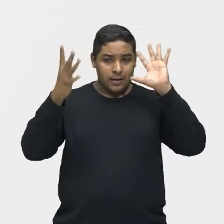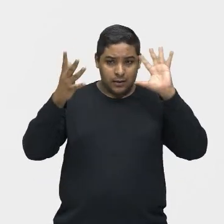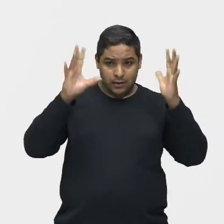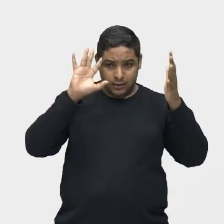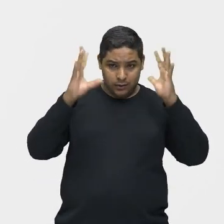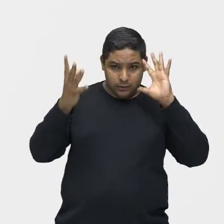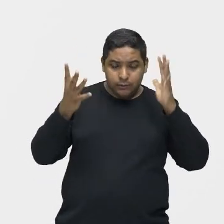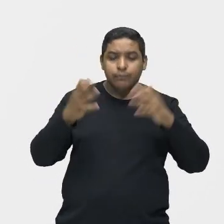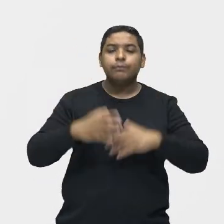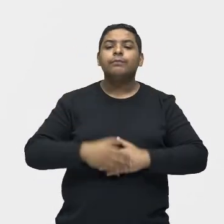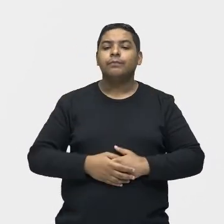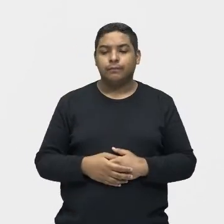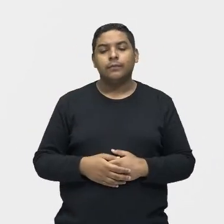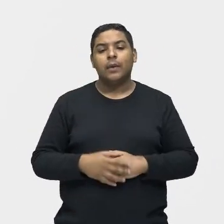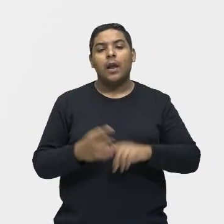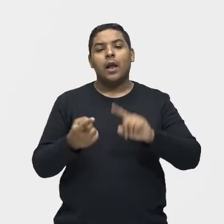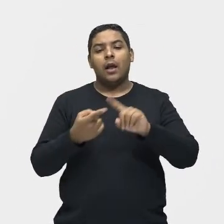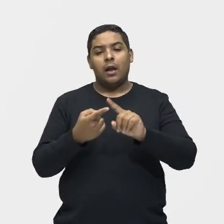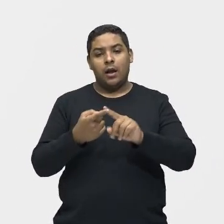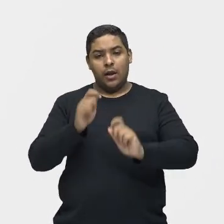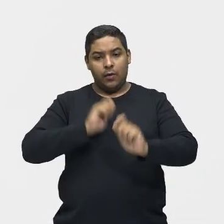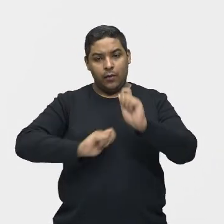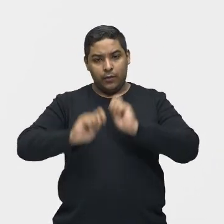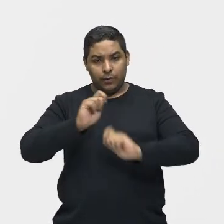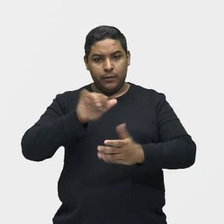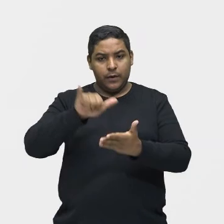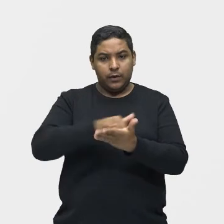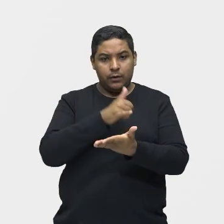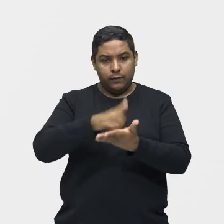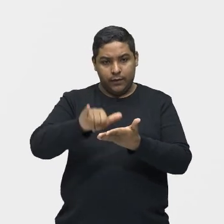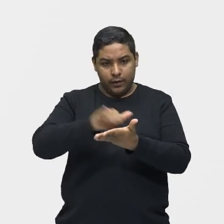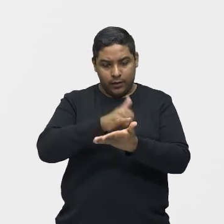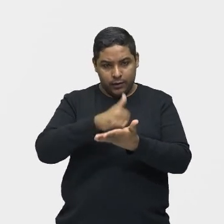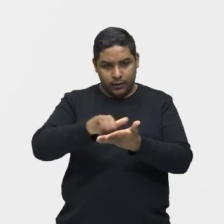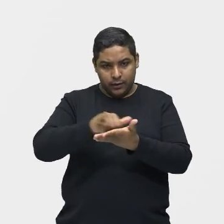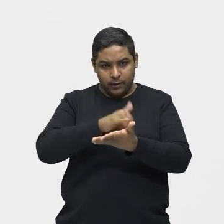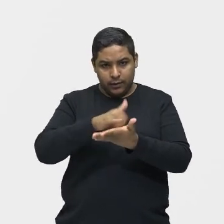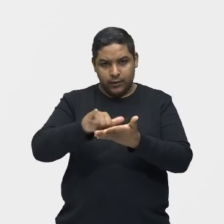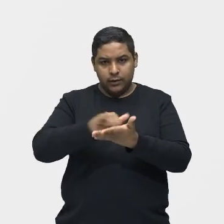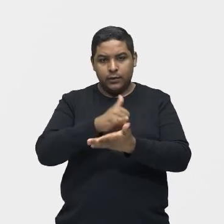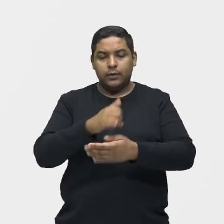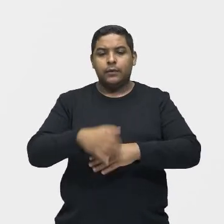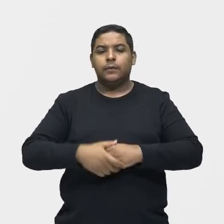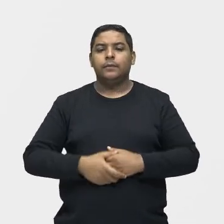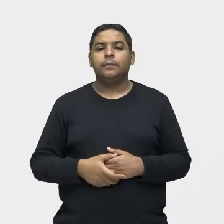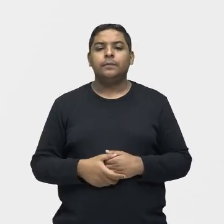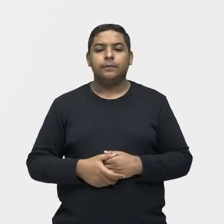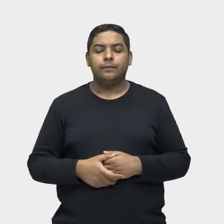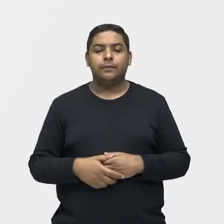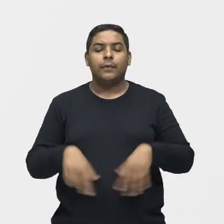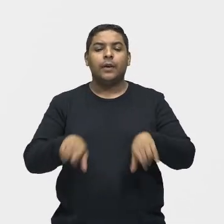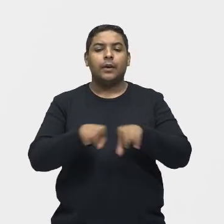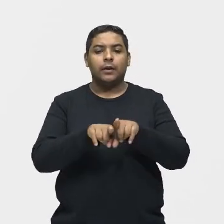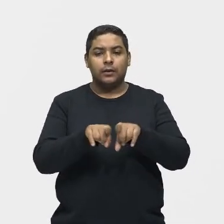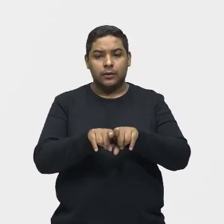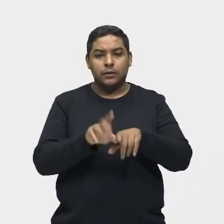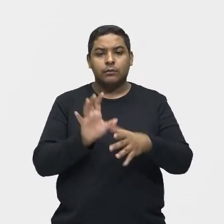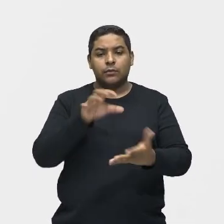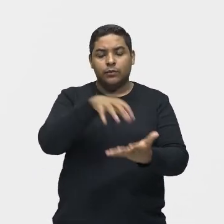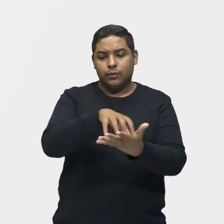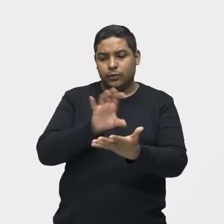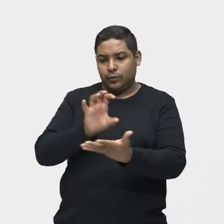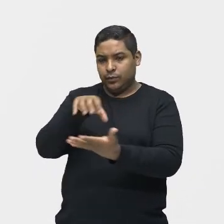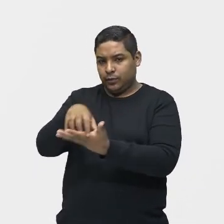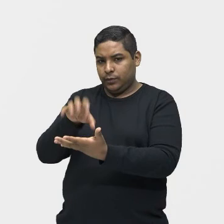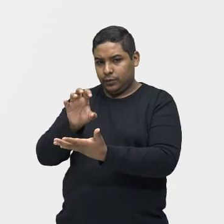decisão, como a econômica, que vai ter Nova York, né, com as suas atividades financeiras, e também sedes de